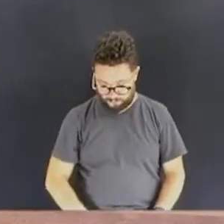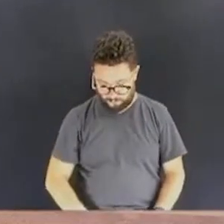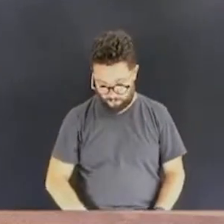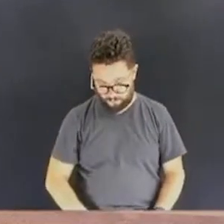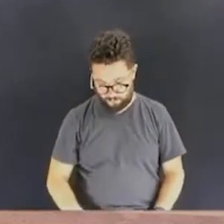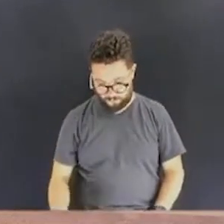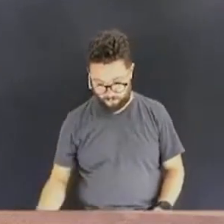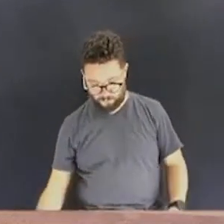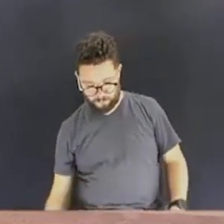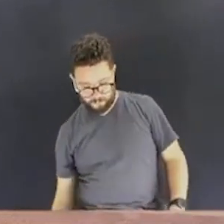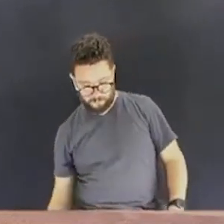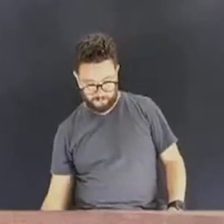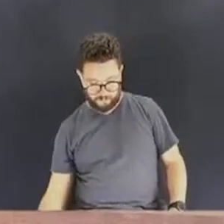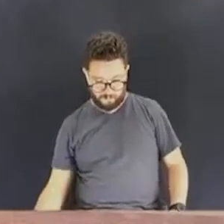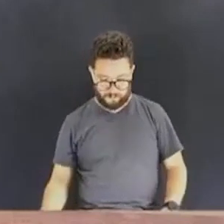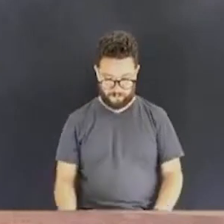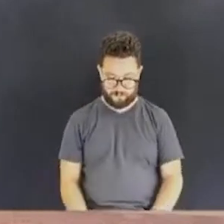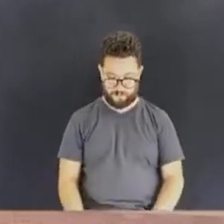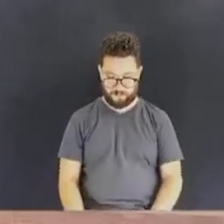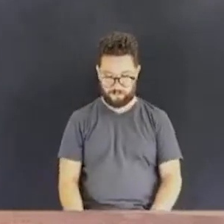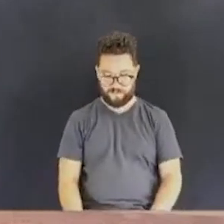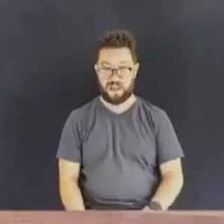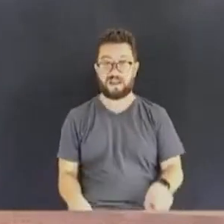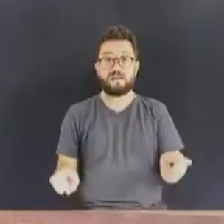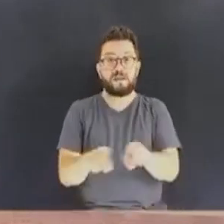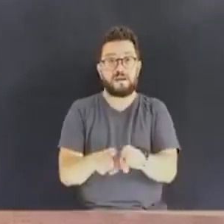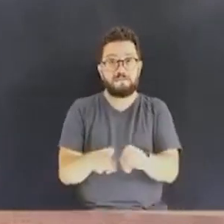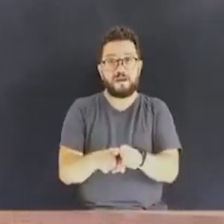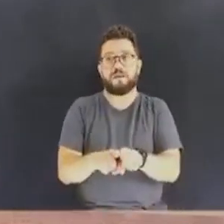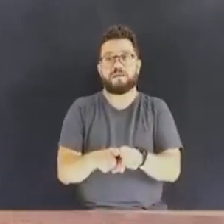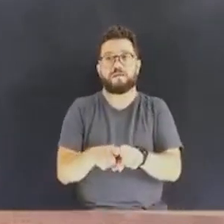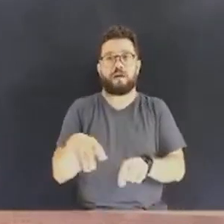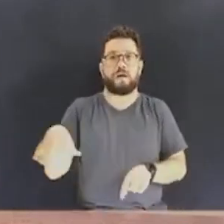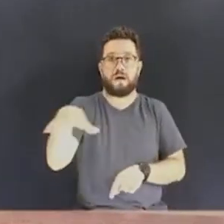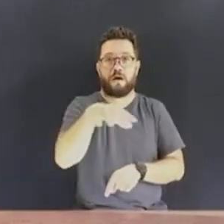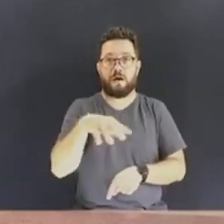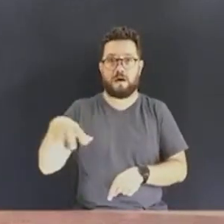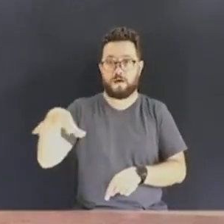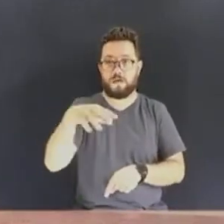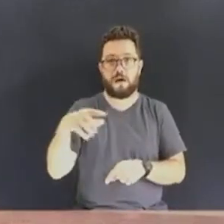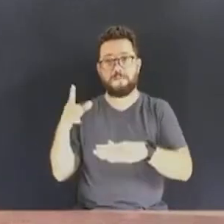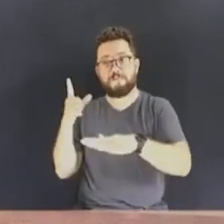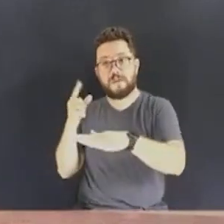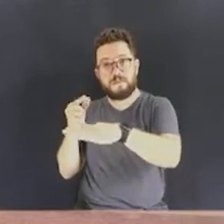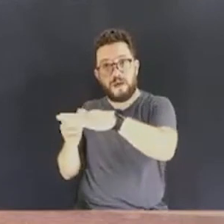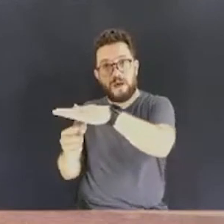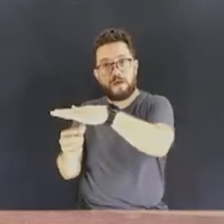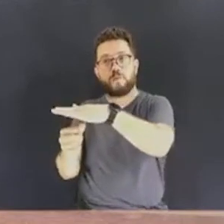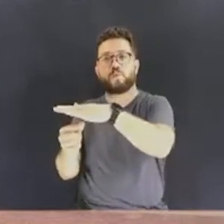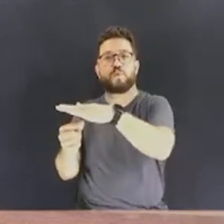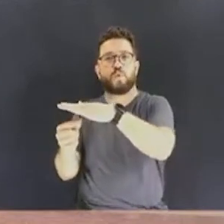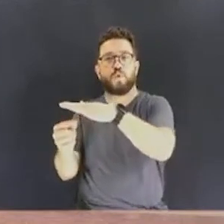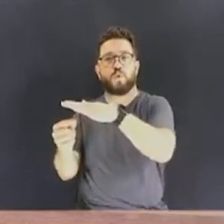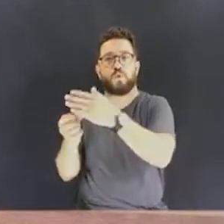as obras de investimento de capital. As obras, basicamente, são as obras que já estão